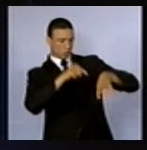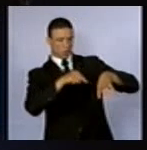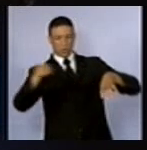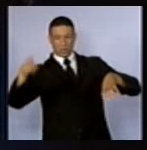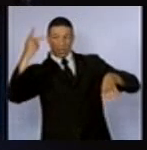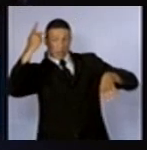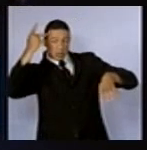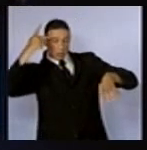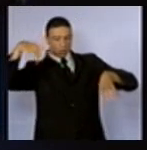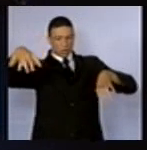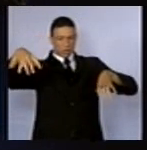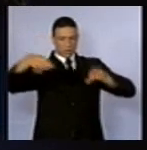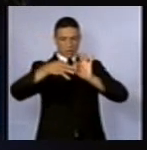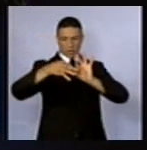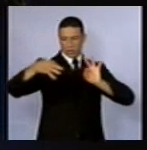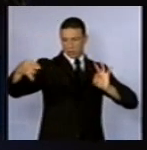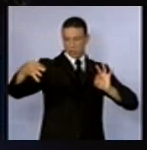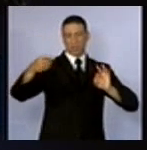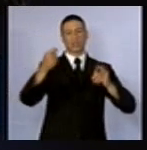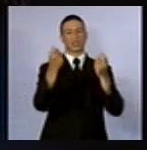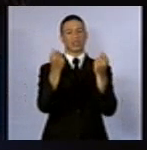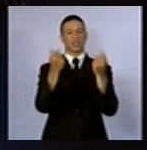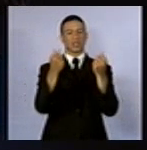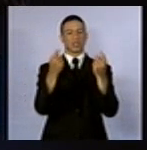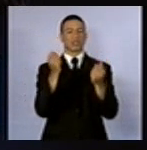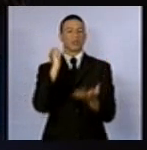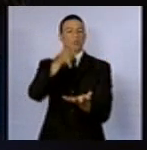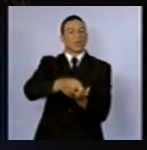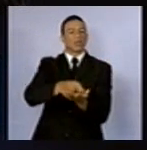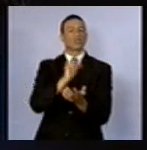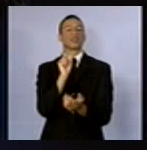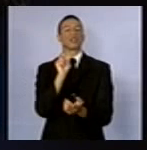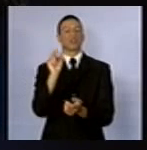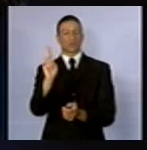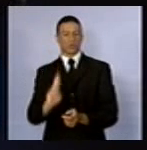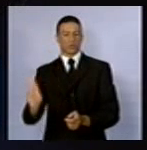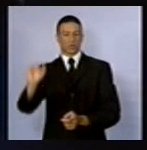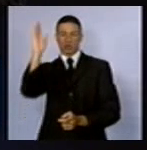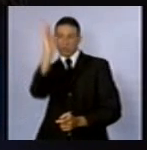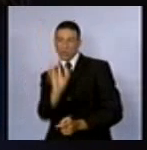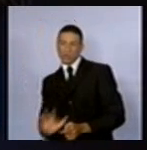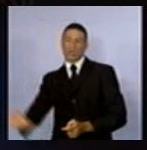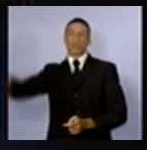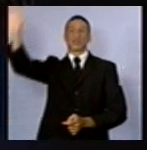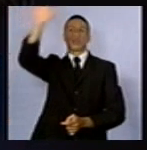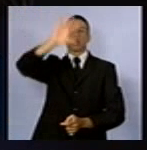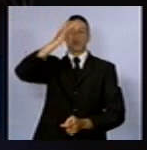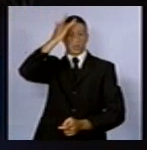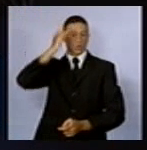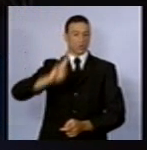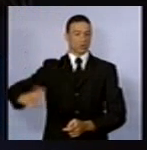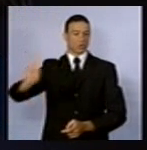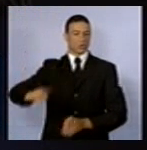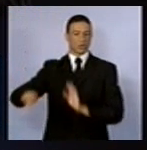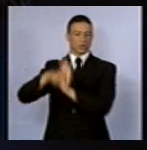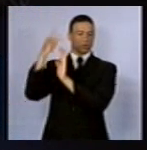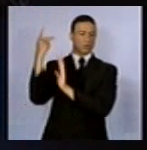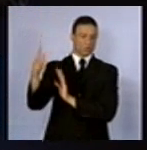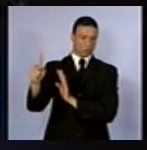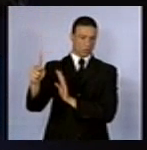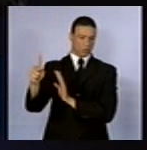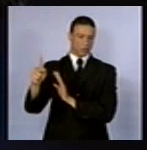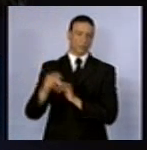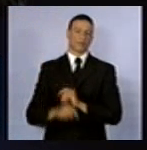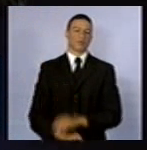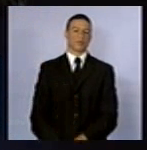pago por todos os consumidores do Brasil e Aqui nós temos os resultados dos do dos das